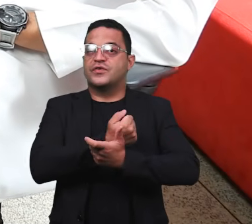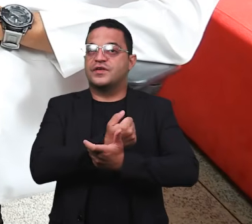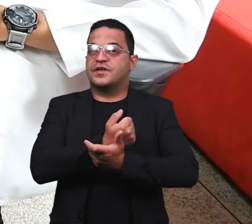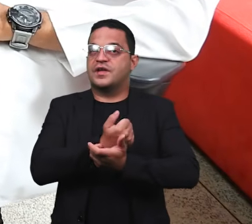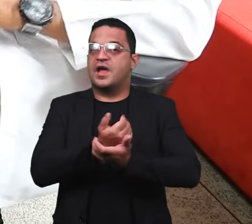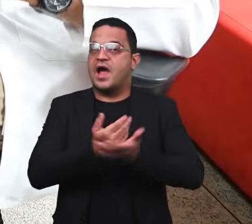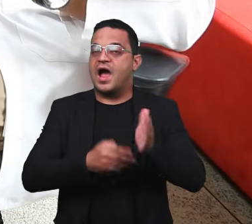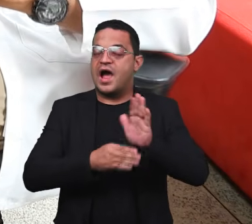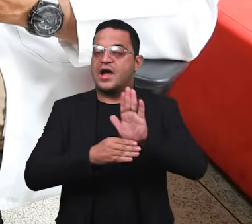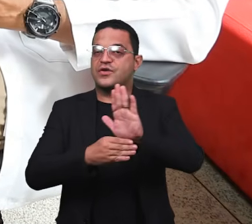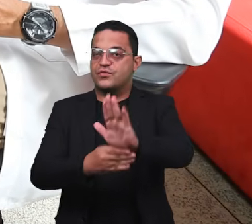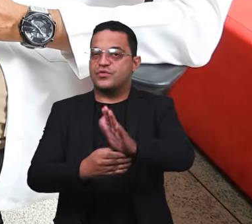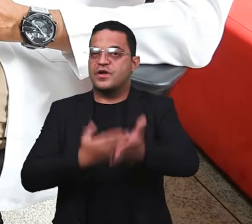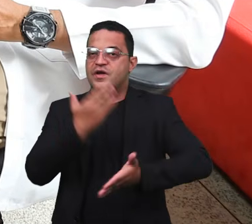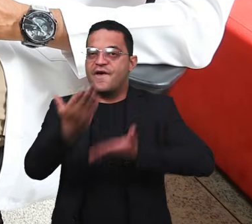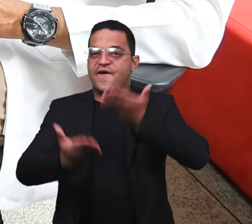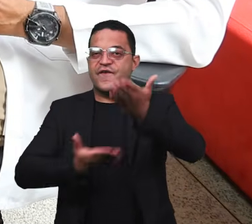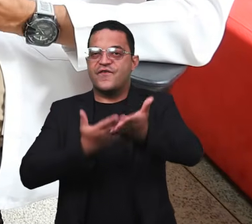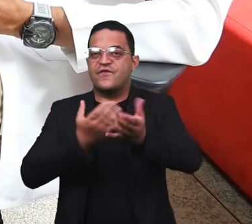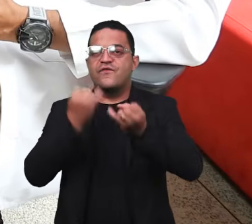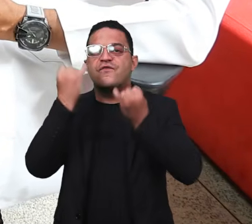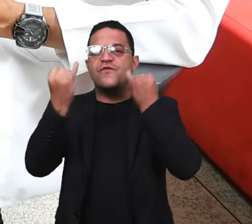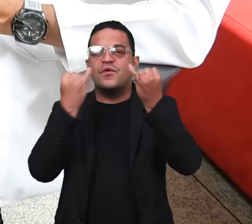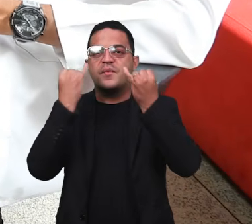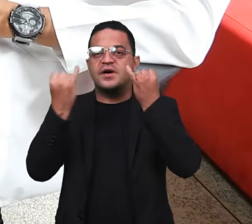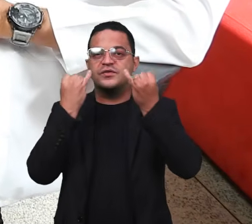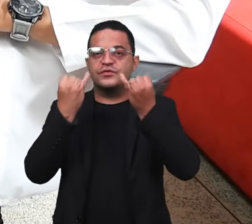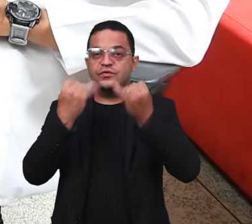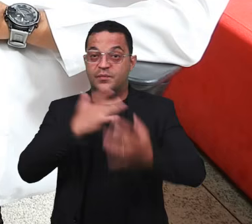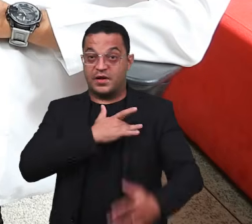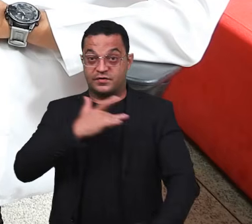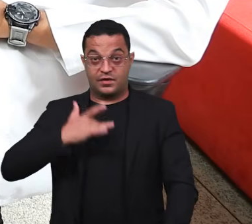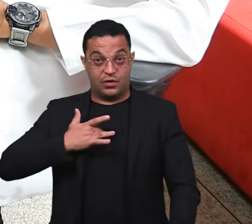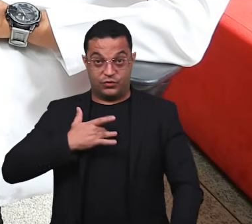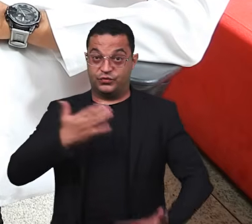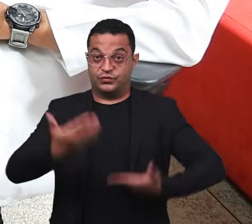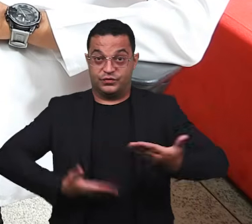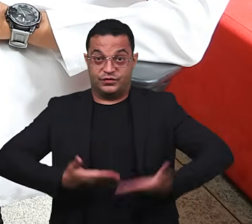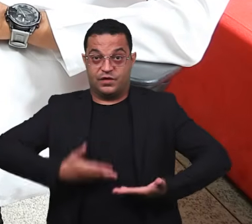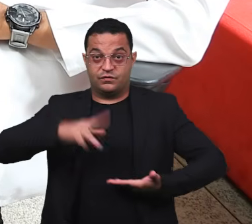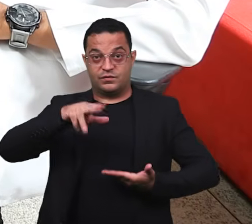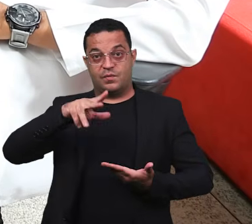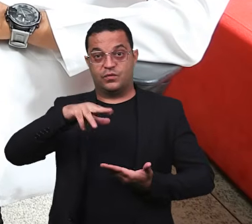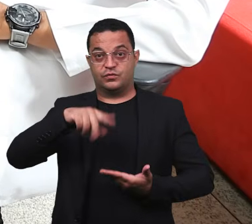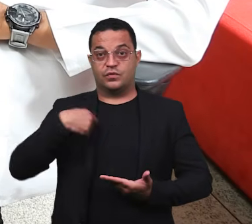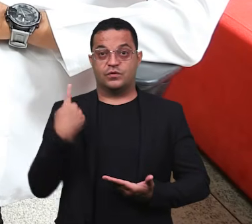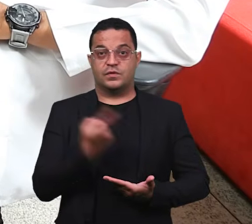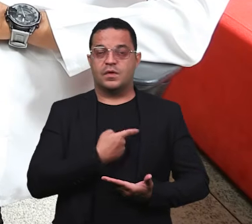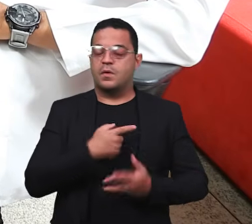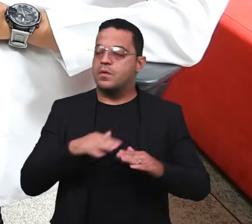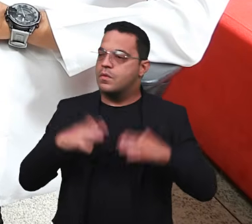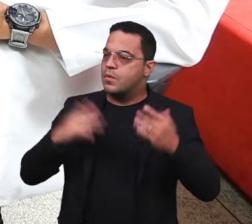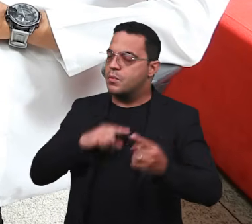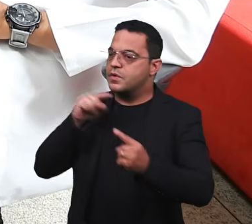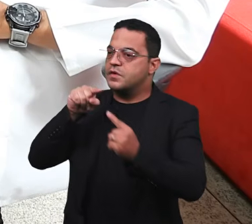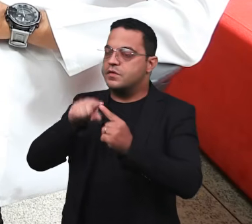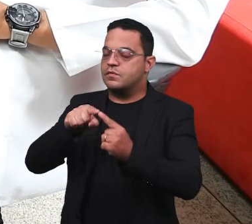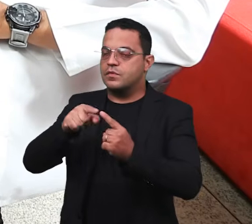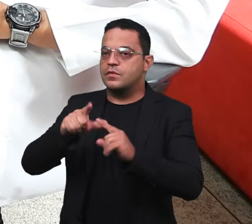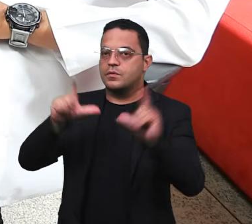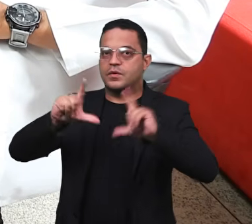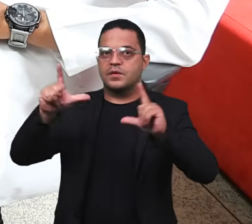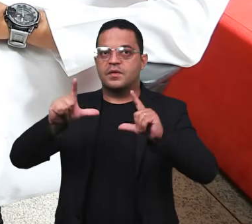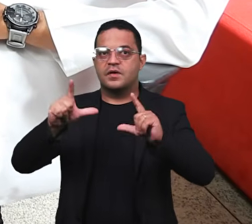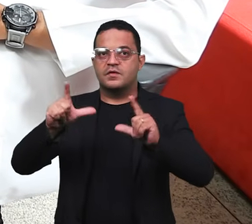tanto para as informações necessárias com relação à saúde dos nossos irmãos, né? É isso mesmo, pastor. E o objetivo do nosso programa é sempre esse,